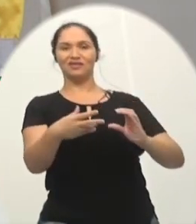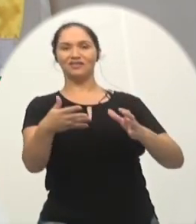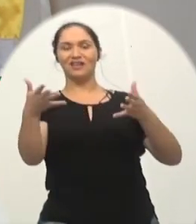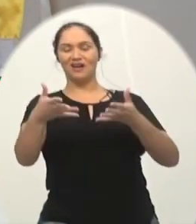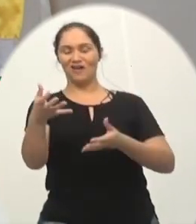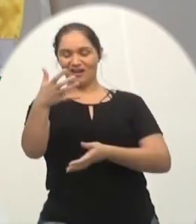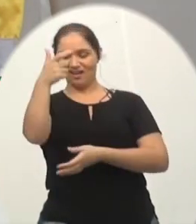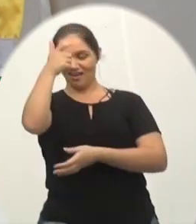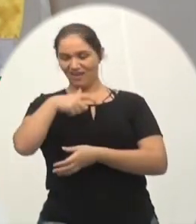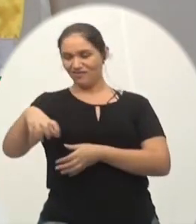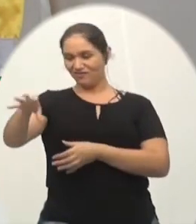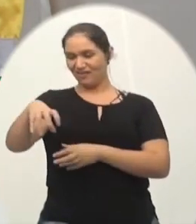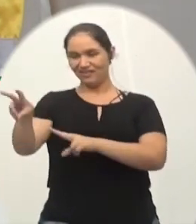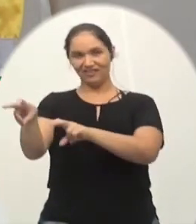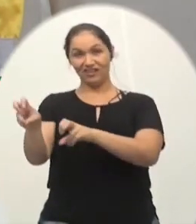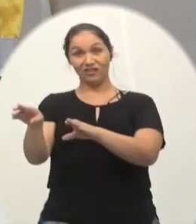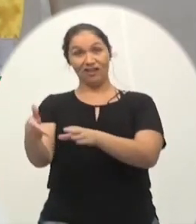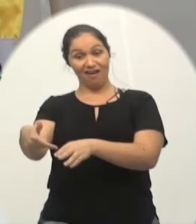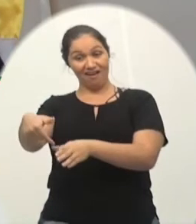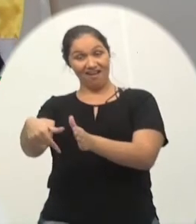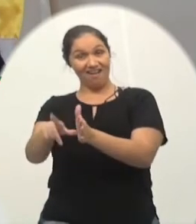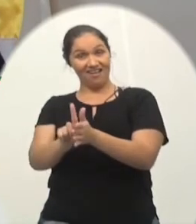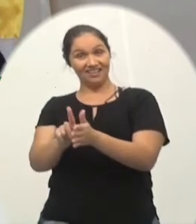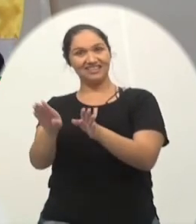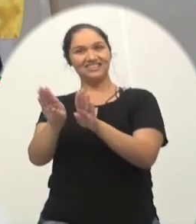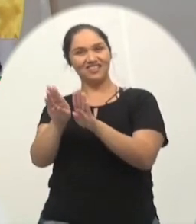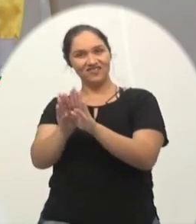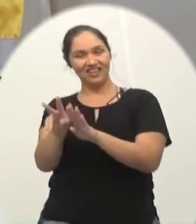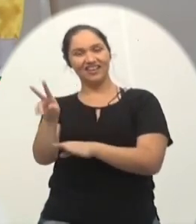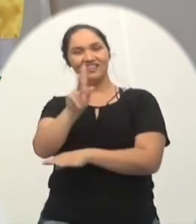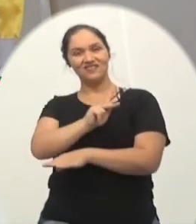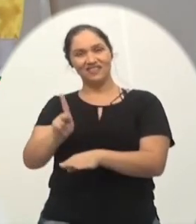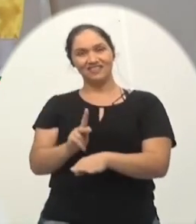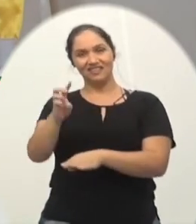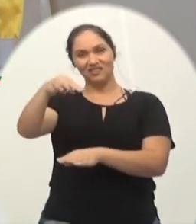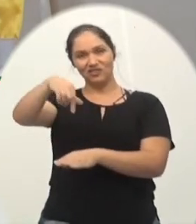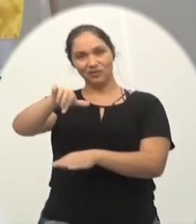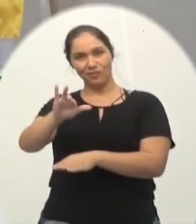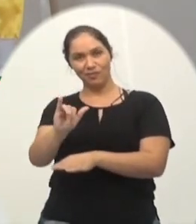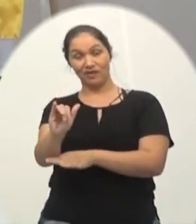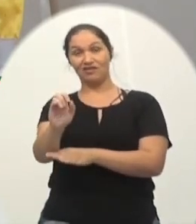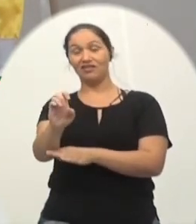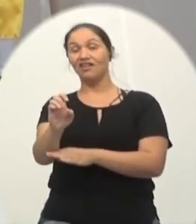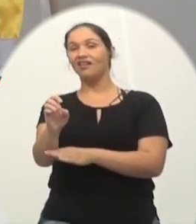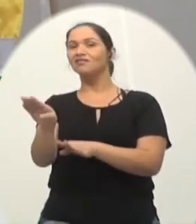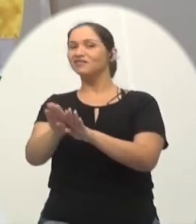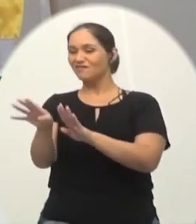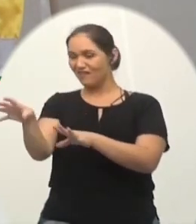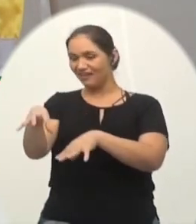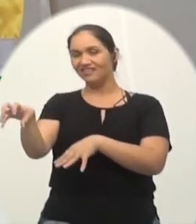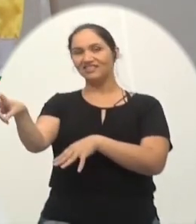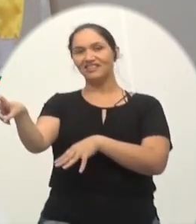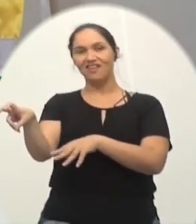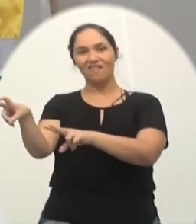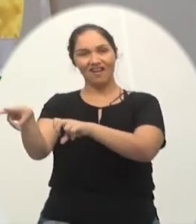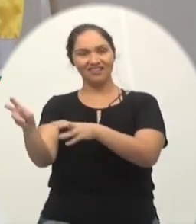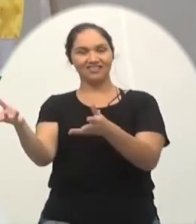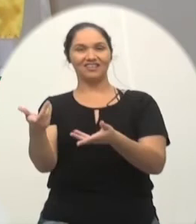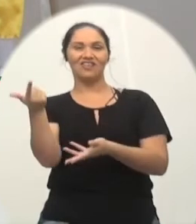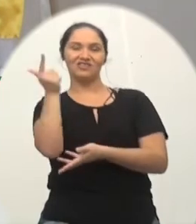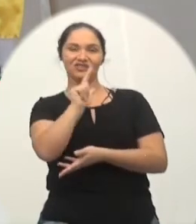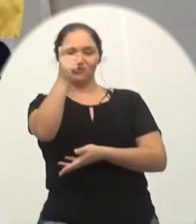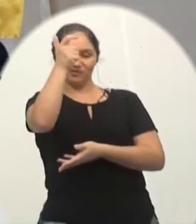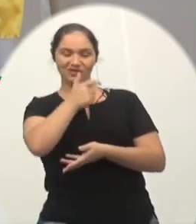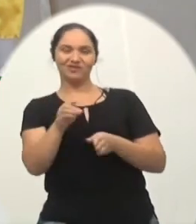presidente, e agora mais um da nossa região, Ademir, da região agrícola. Então, deixo aqui o meu agradecimento especial a todos que nos assistem pelas redes